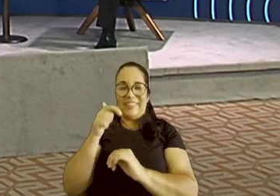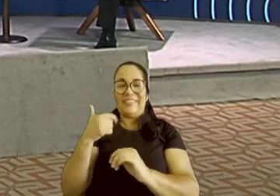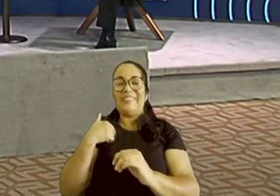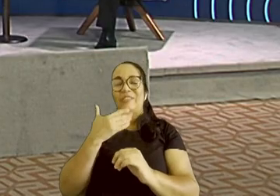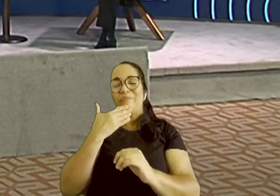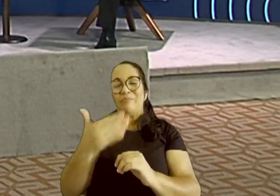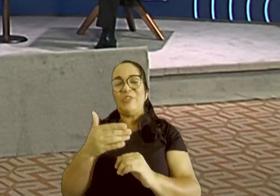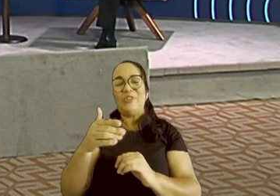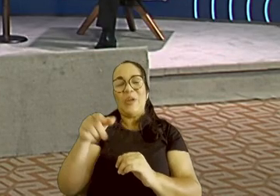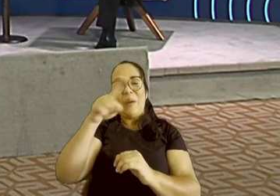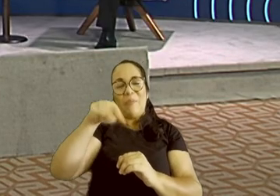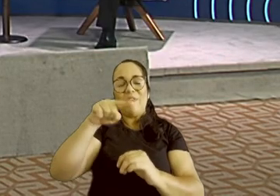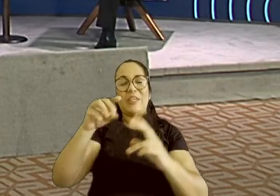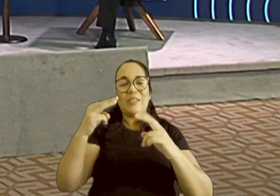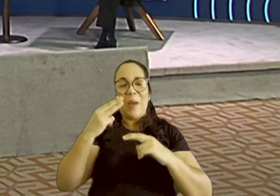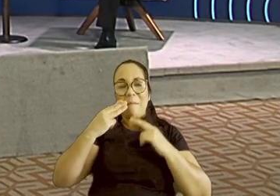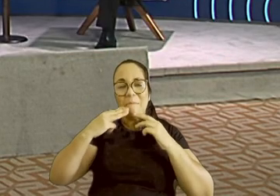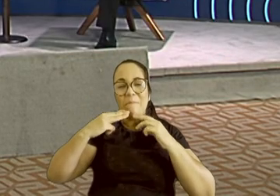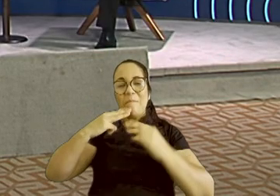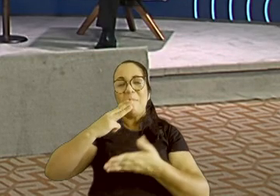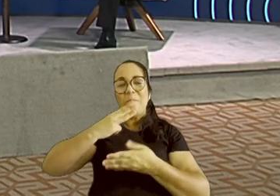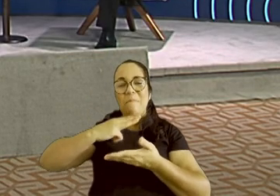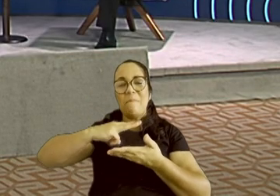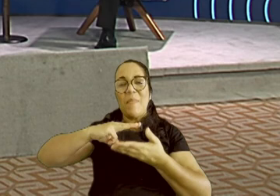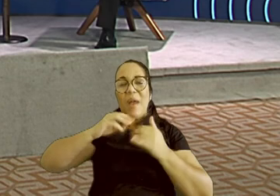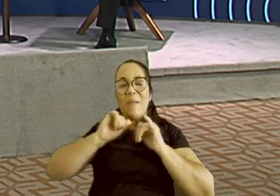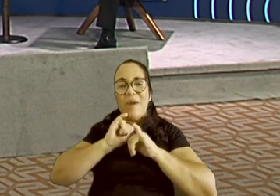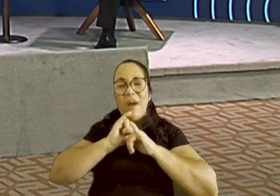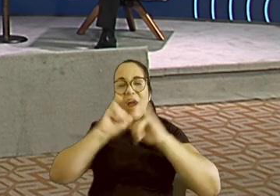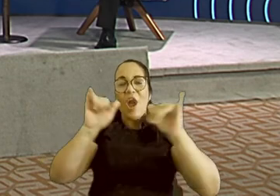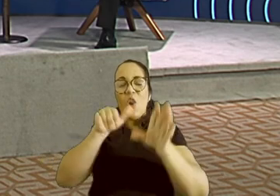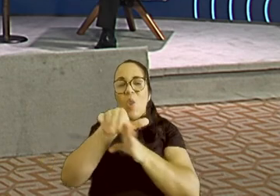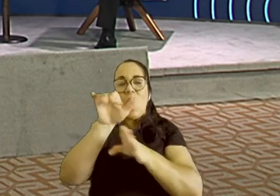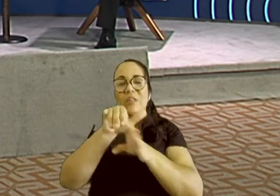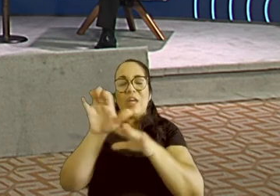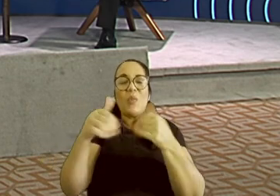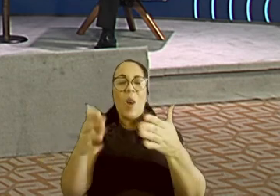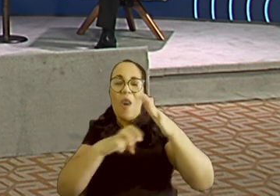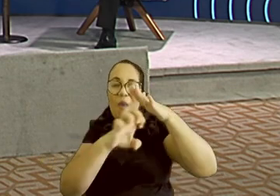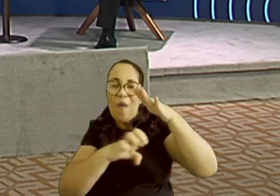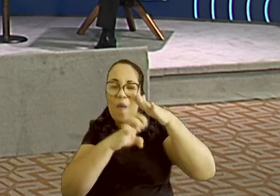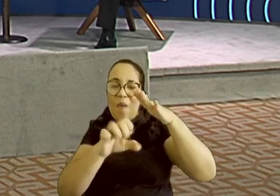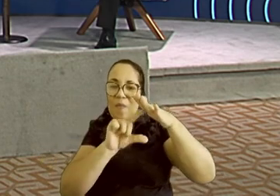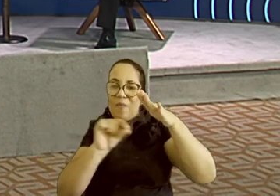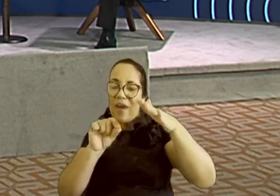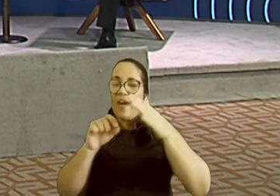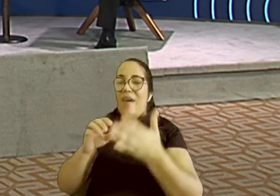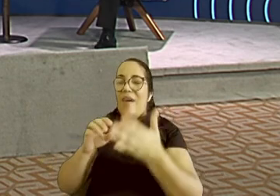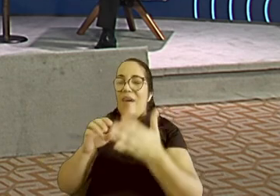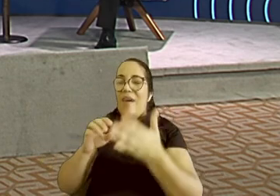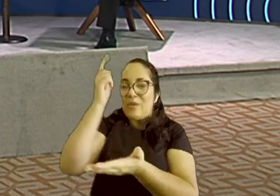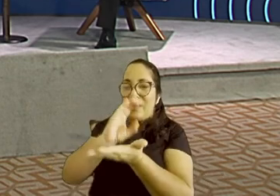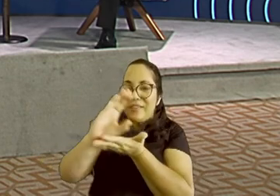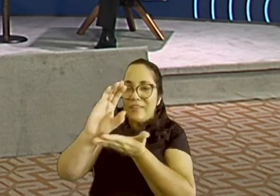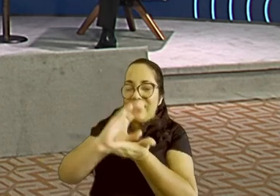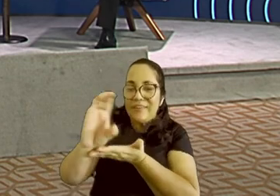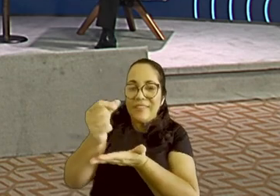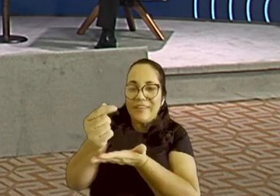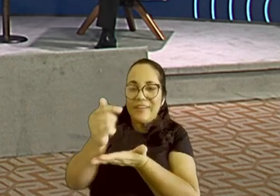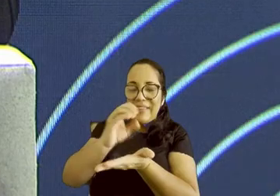final aqui para cada um né seja do lado do investidor né que tá olhando aquisições que tá olhando novas